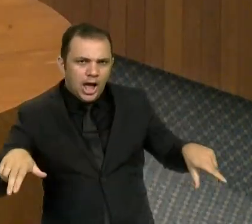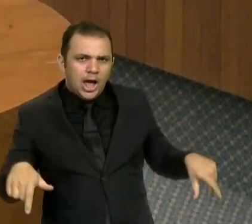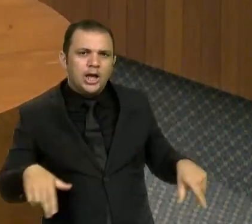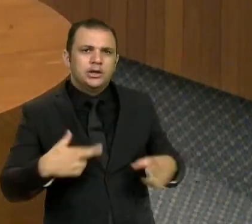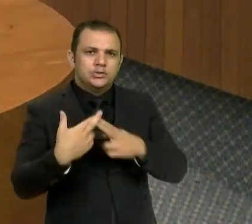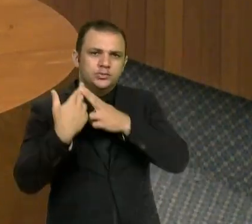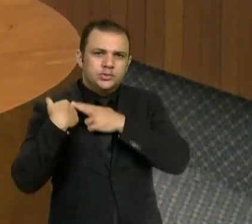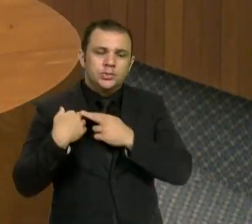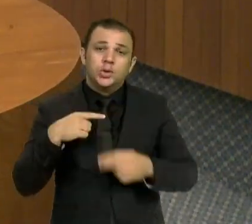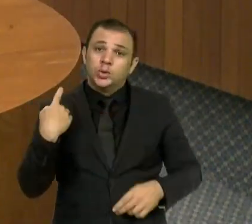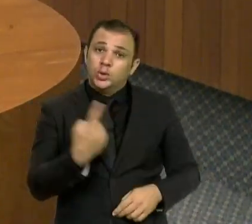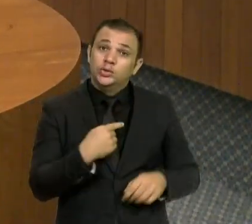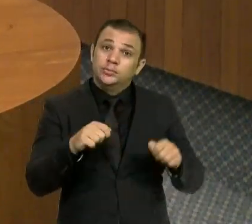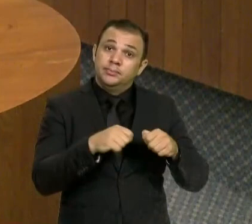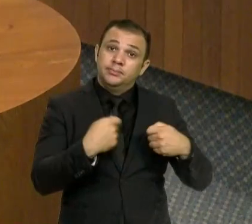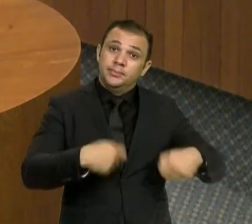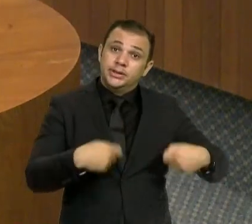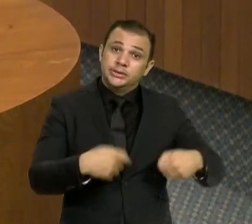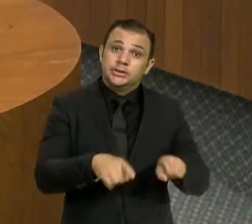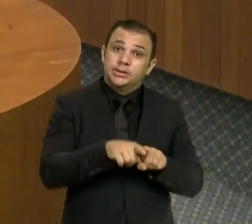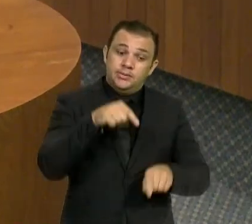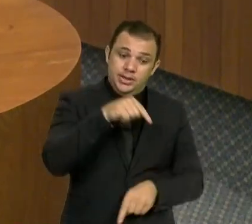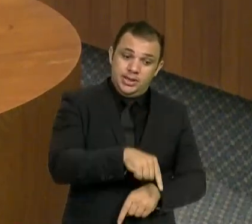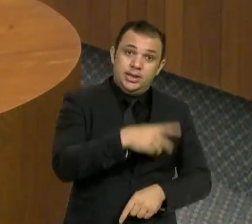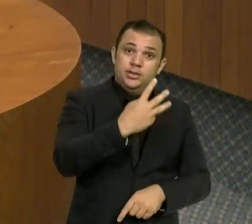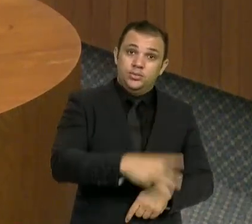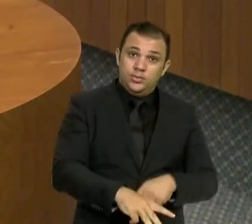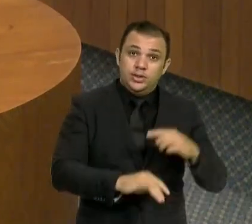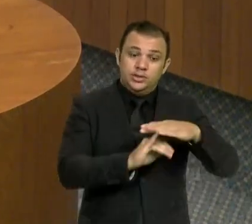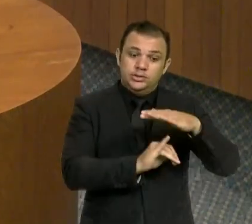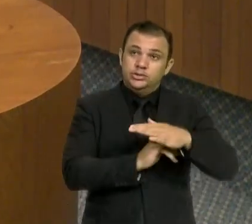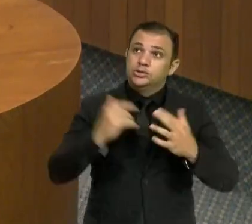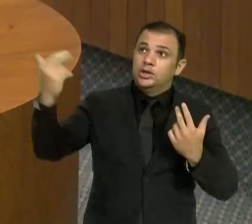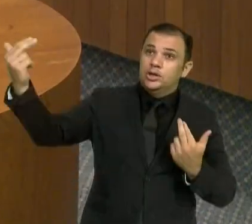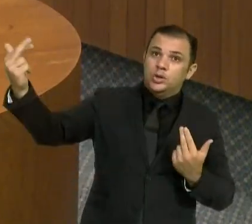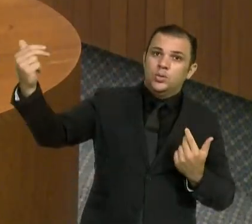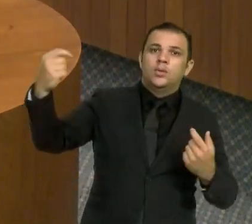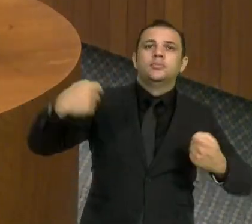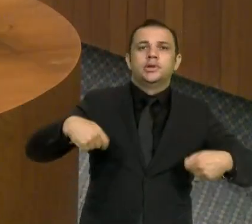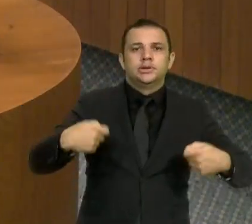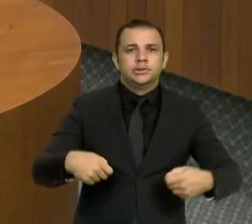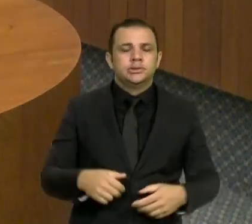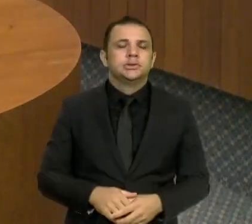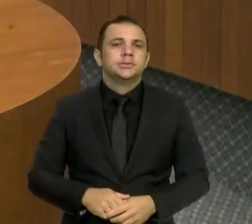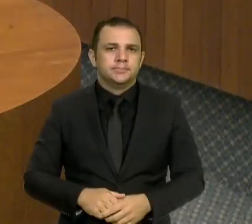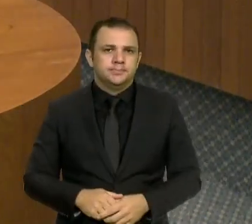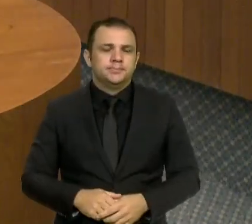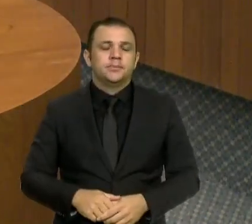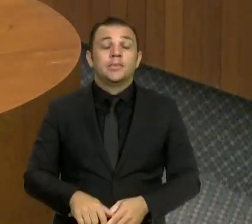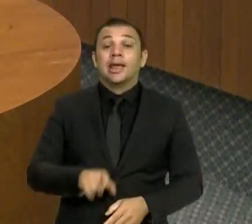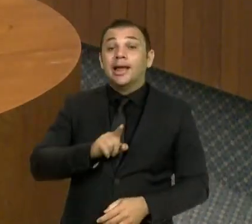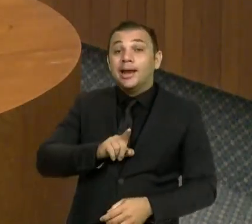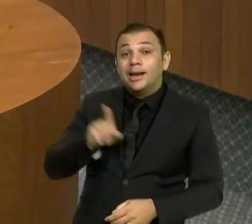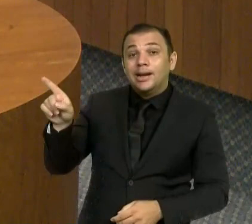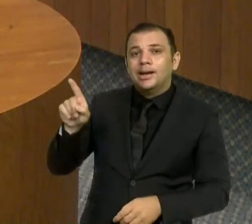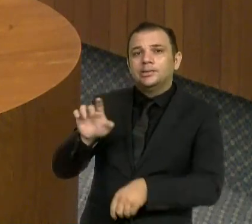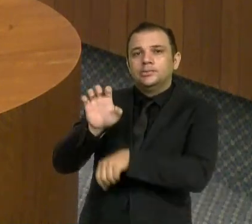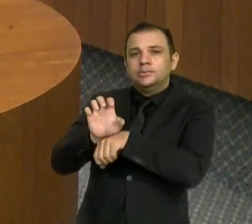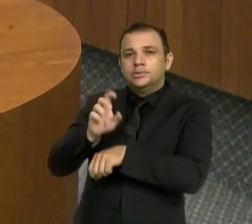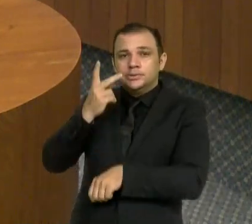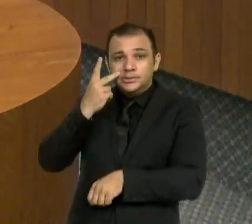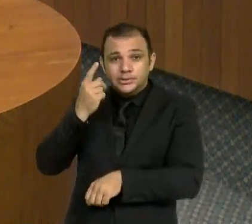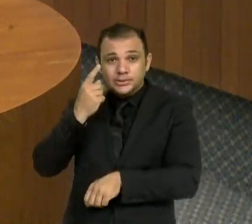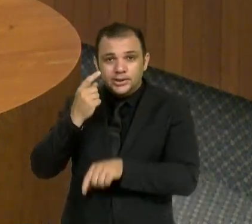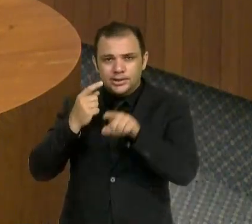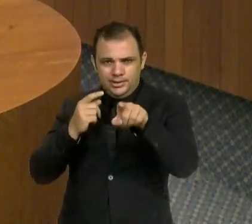correspondente, né, aqui no Maranhão. O Ceará, deputada Fabiana, você que é uma pessoa que